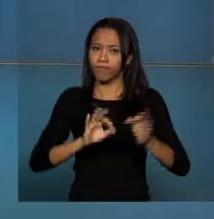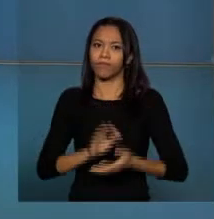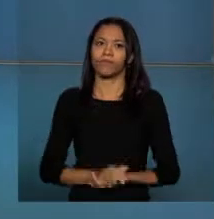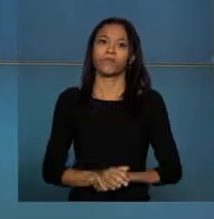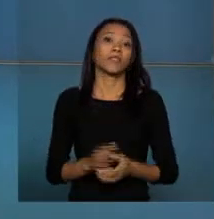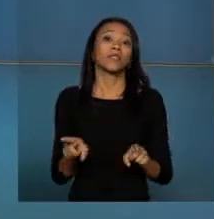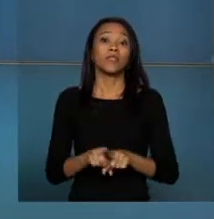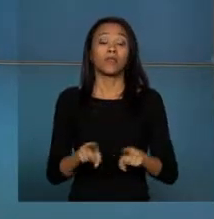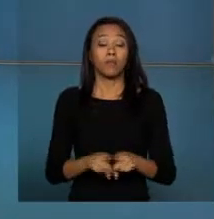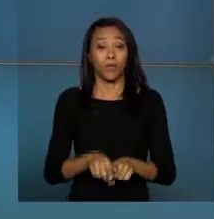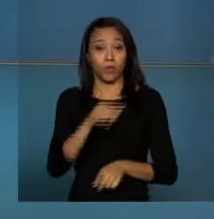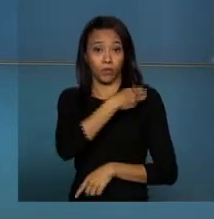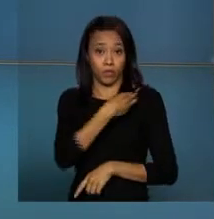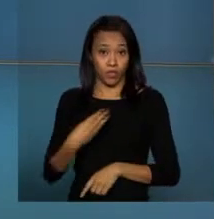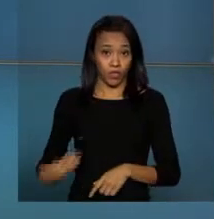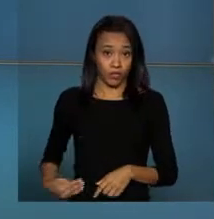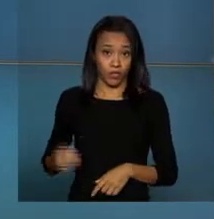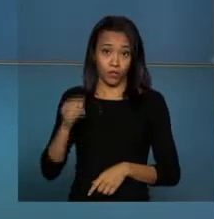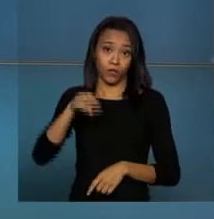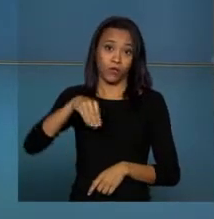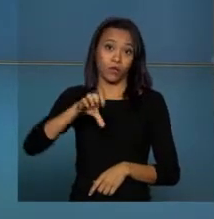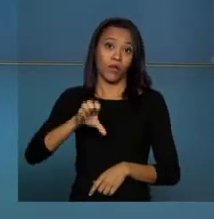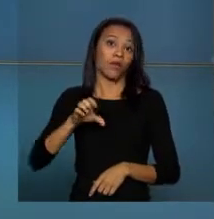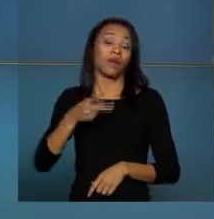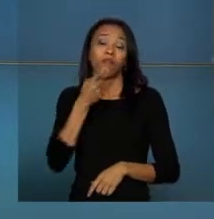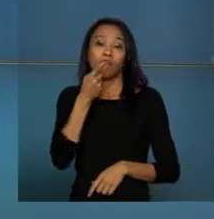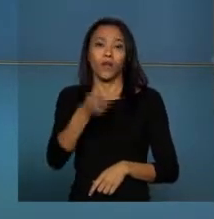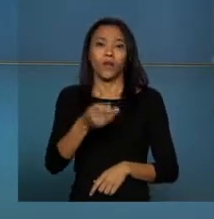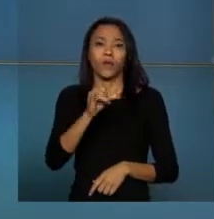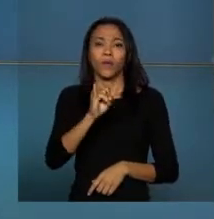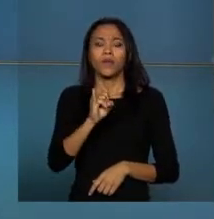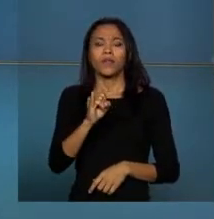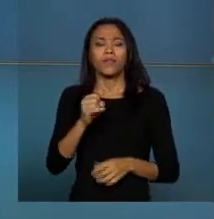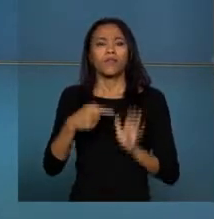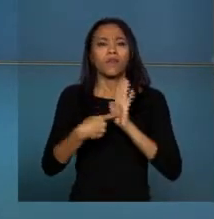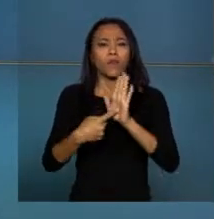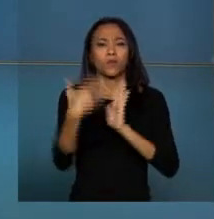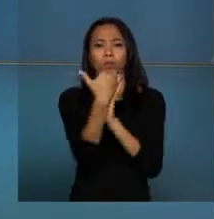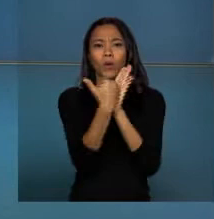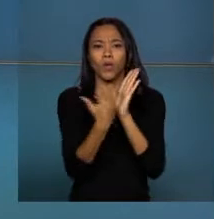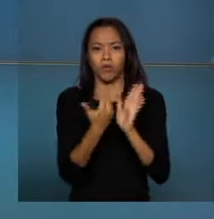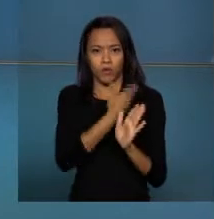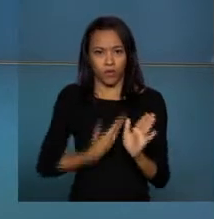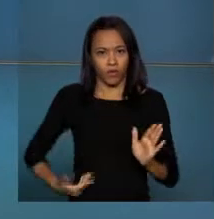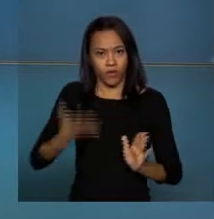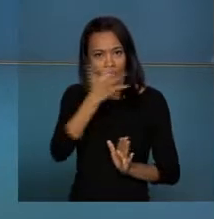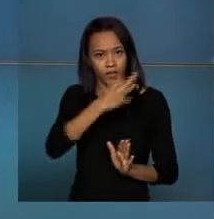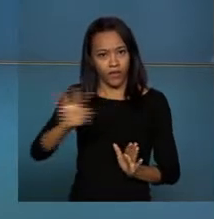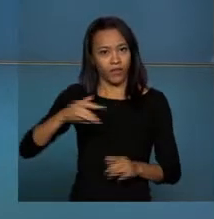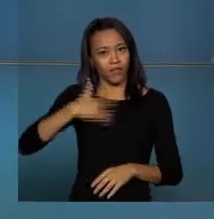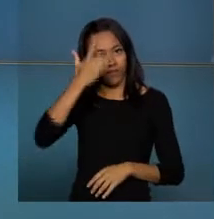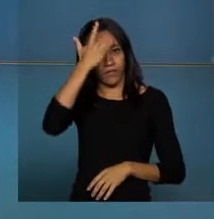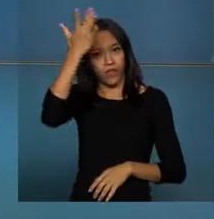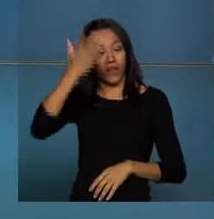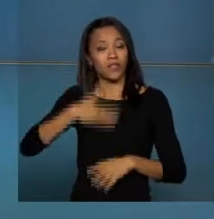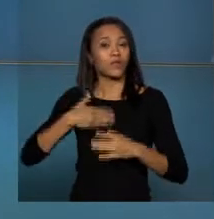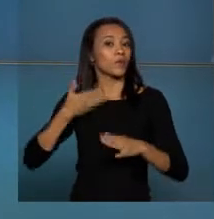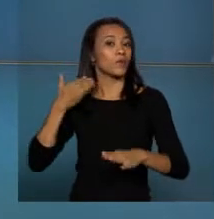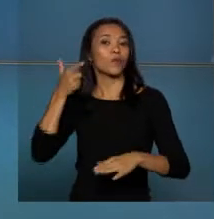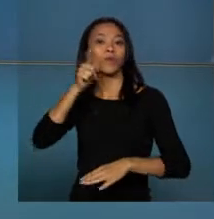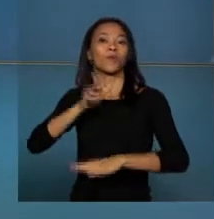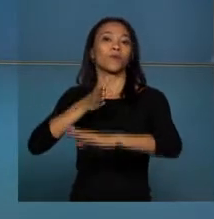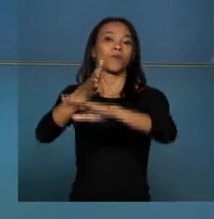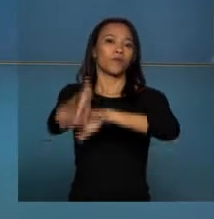O ministro interino da Educação, Luiz Cláudio Costa, destacou os programas do governo federal que facilitam o acesso ao ensino